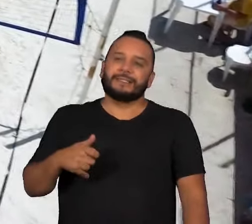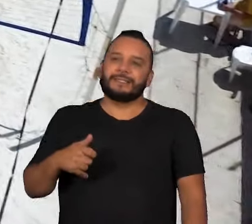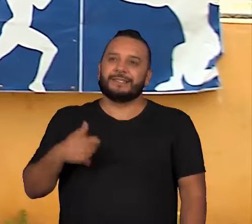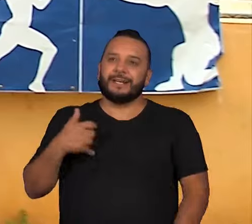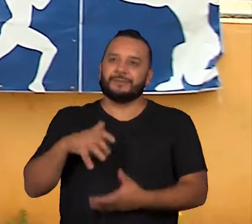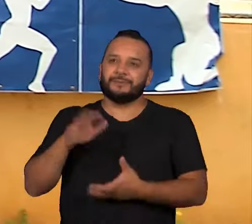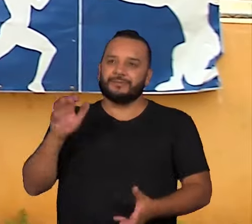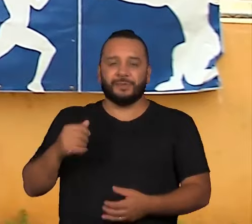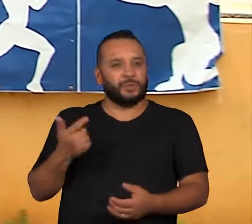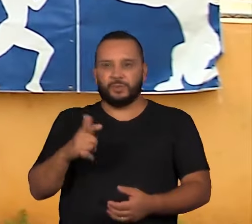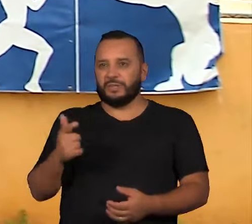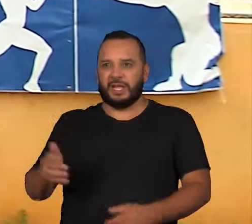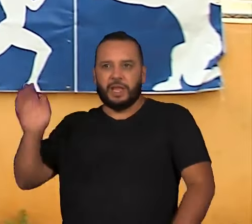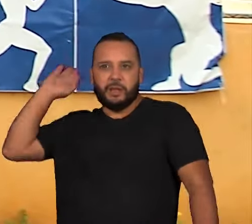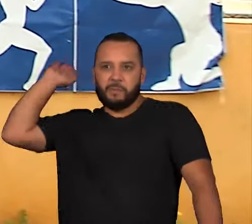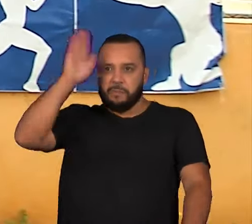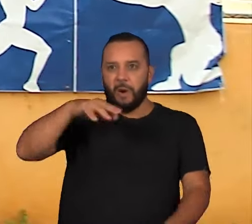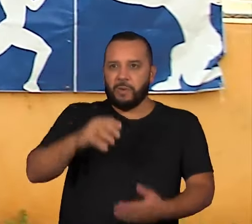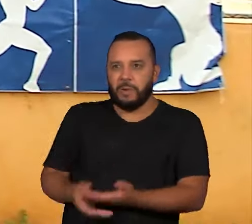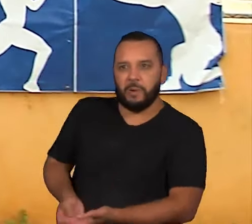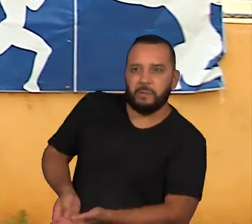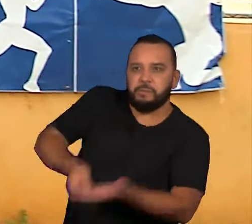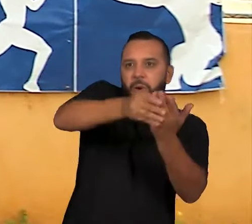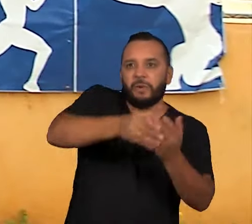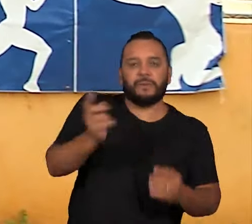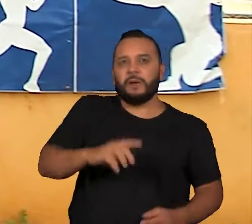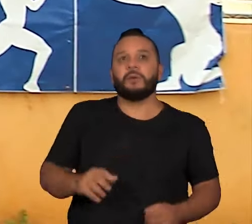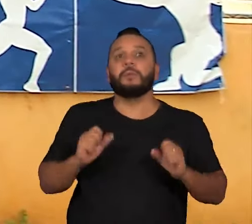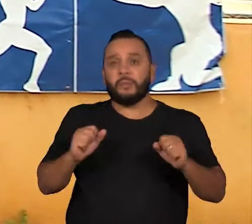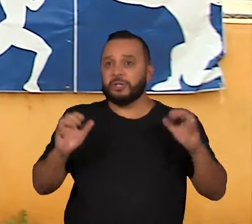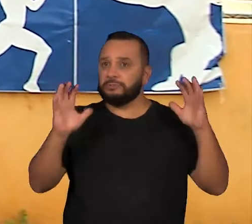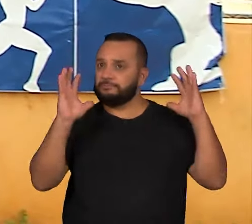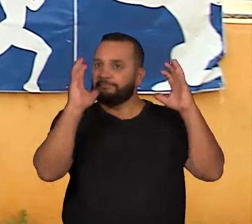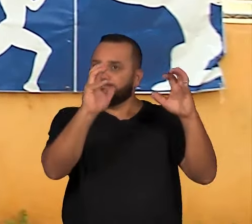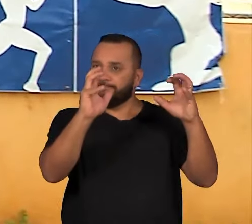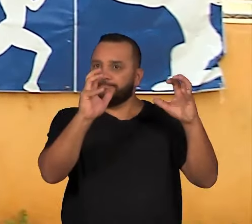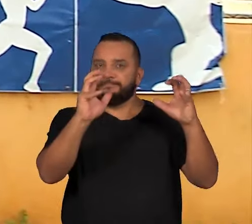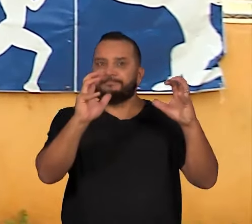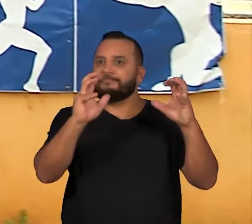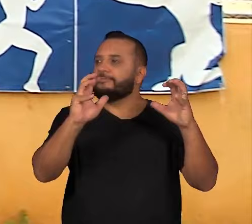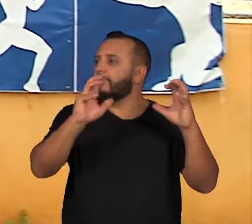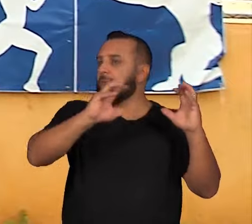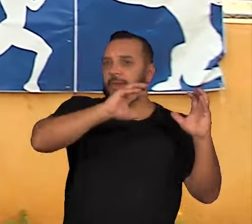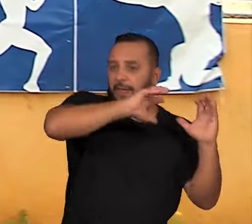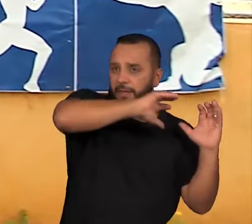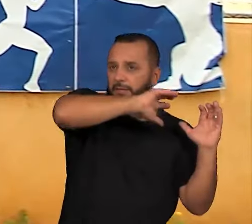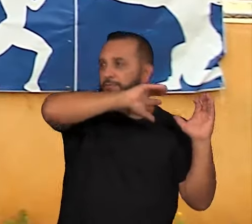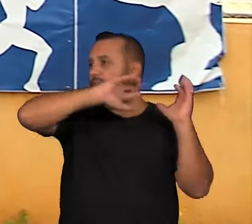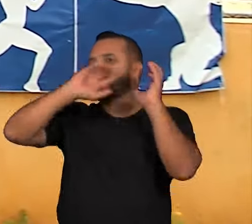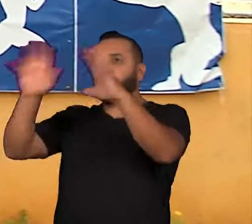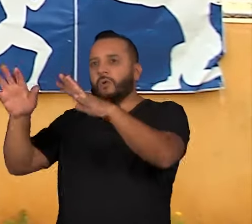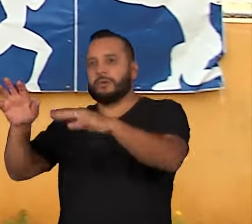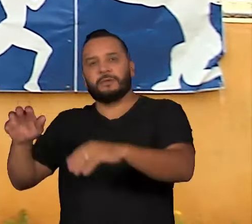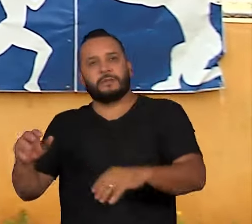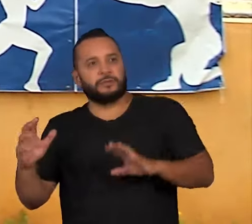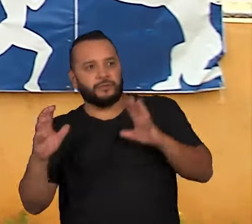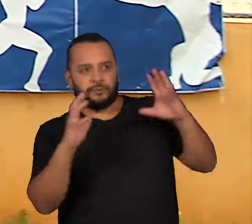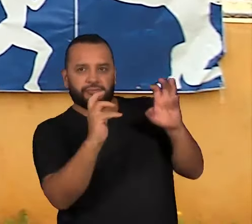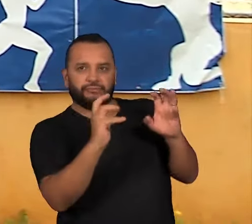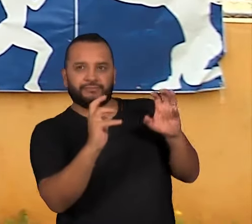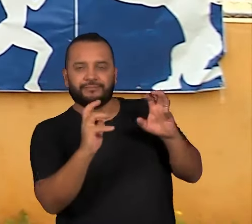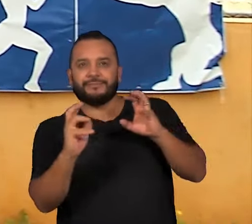bola. Então, não tem essa rebatida. O aluno pode capturar a bola. Então, ele captura a bola, segurando, e pode passar para um amigo de